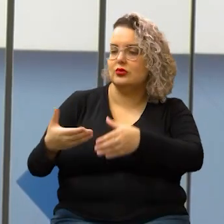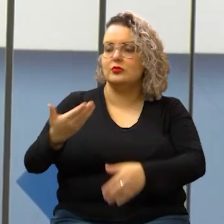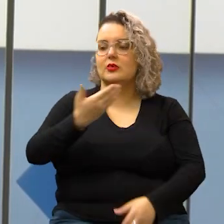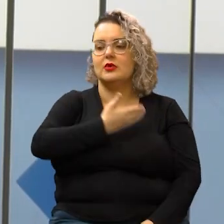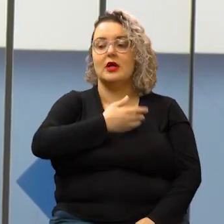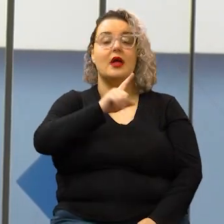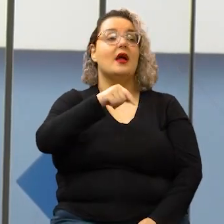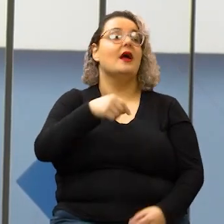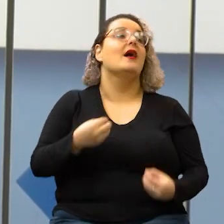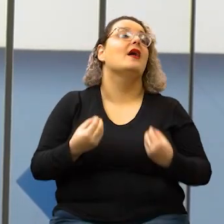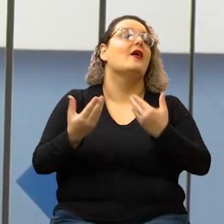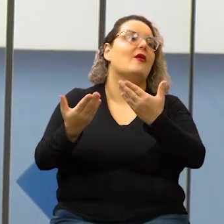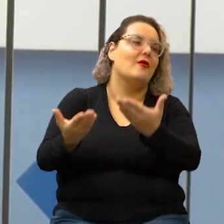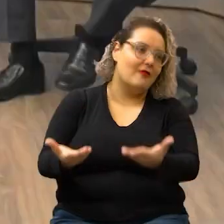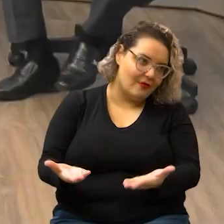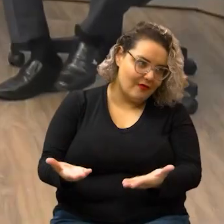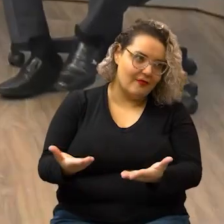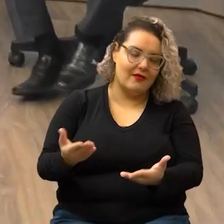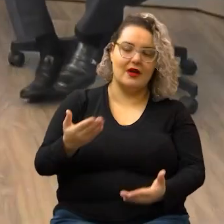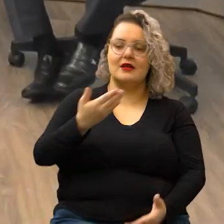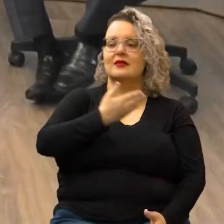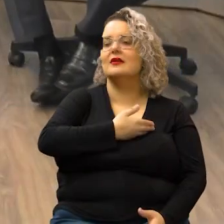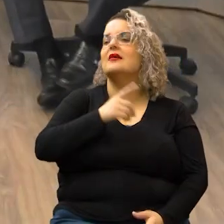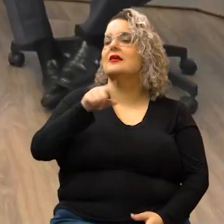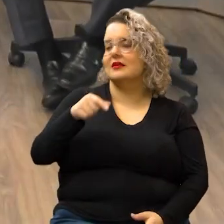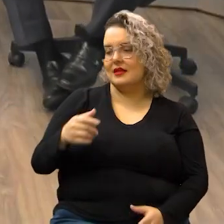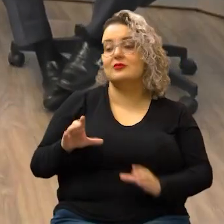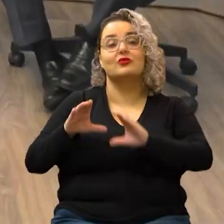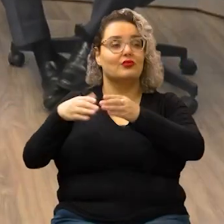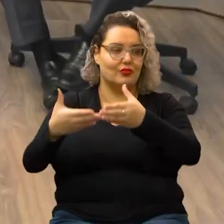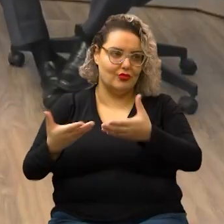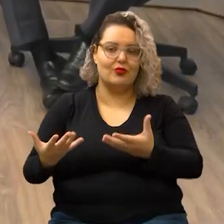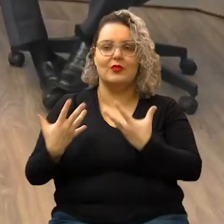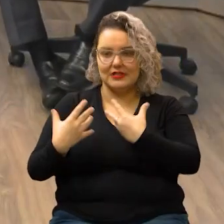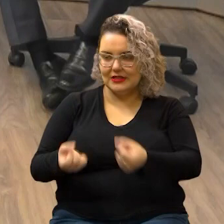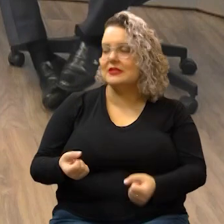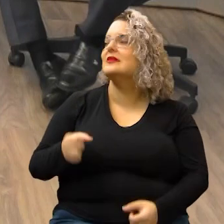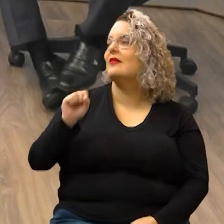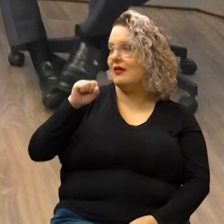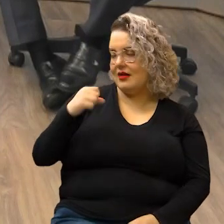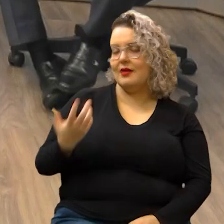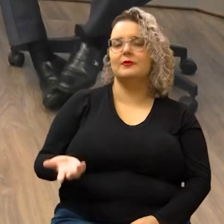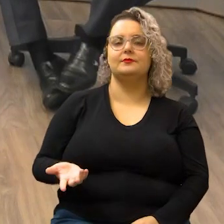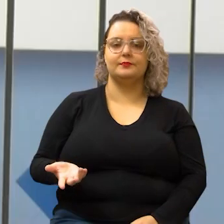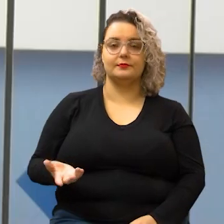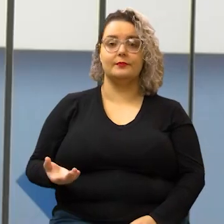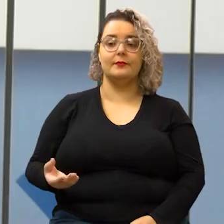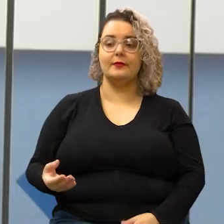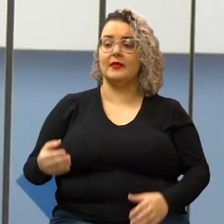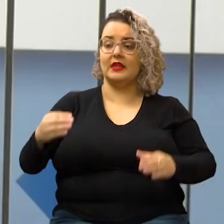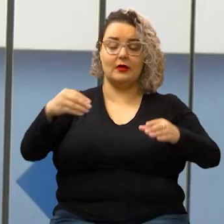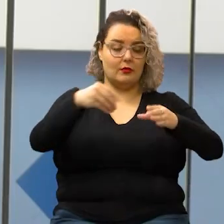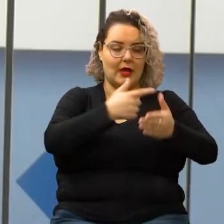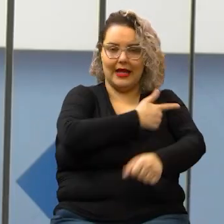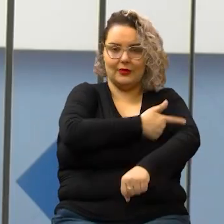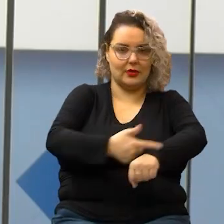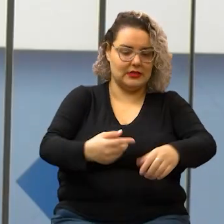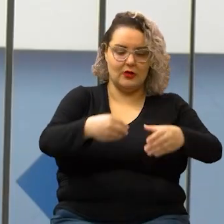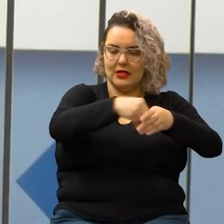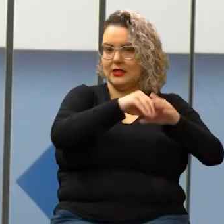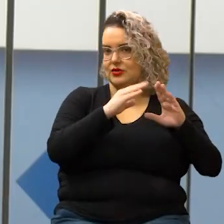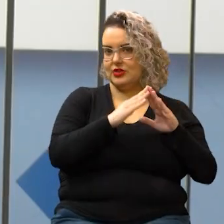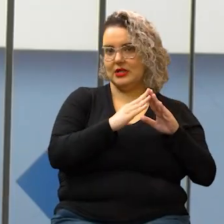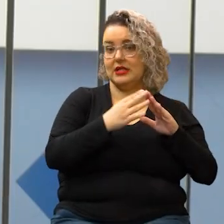É a oferta dos amiguinhos. A oferta né? dos amigos. Do grupo, né? Então, assim, a educação vem de casa. Então, acho que se